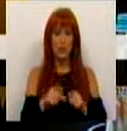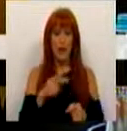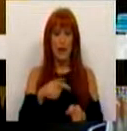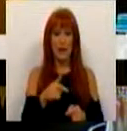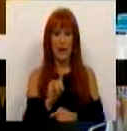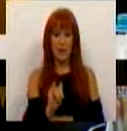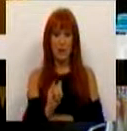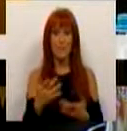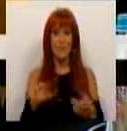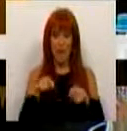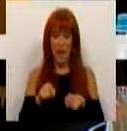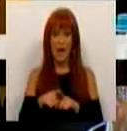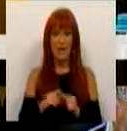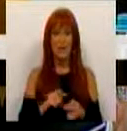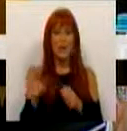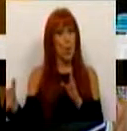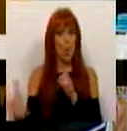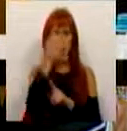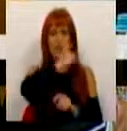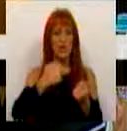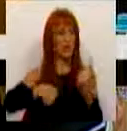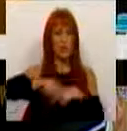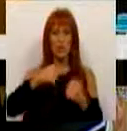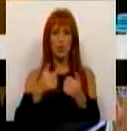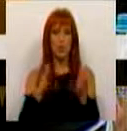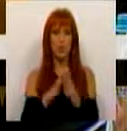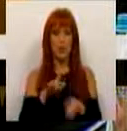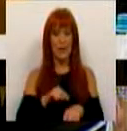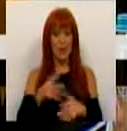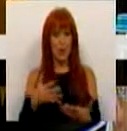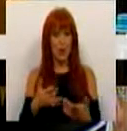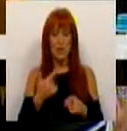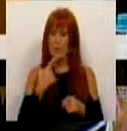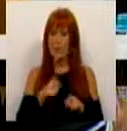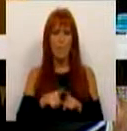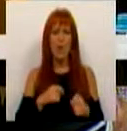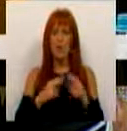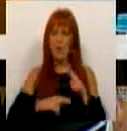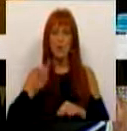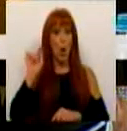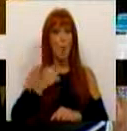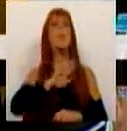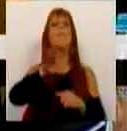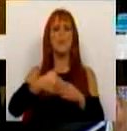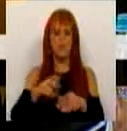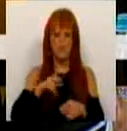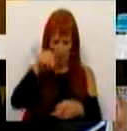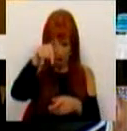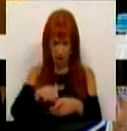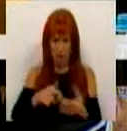ATI e esta é uma conquista de todos. Neste momento, ele não poderá ser construído sem a participação de